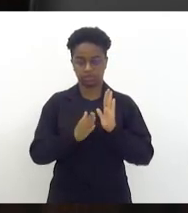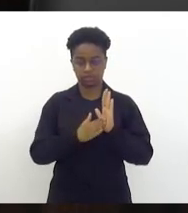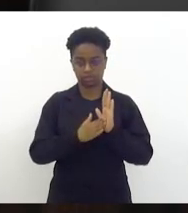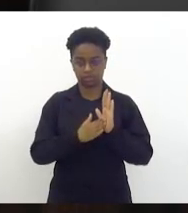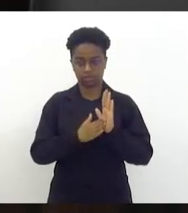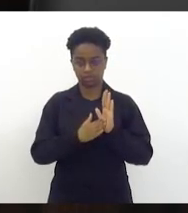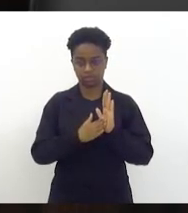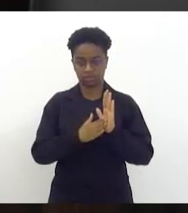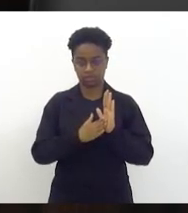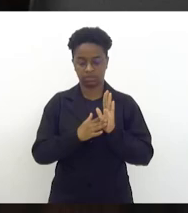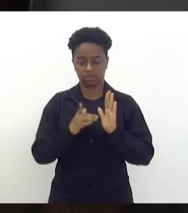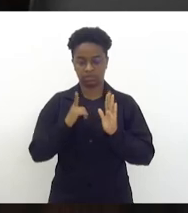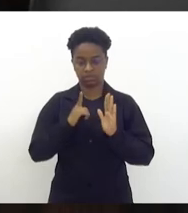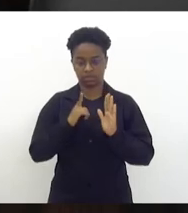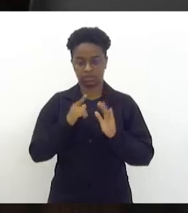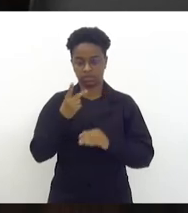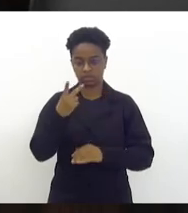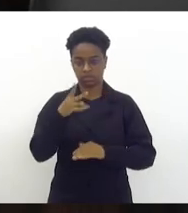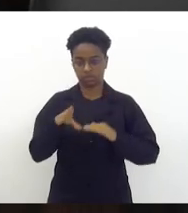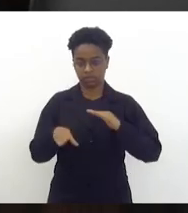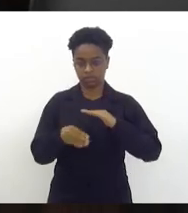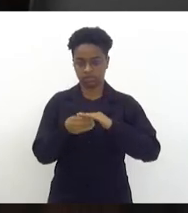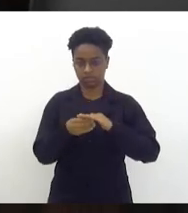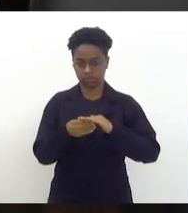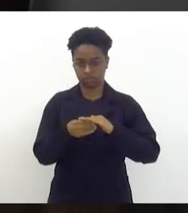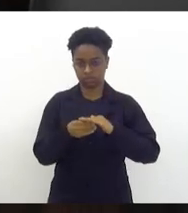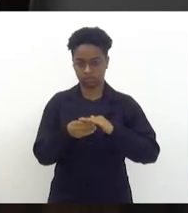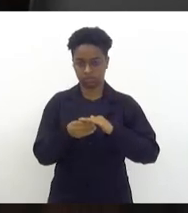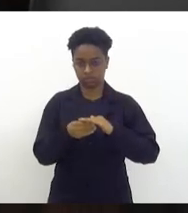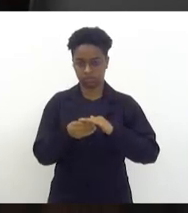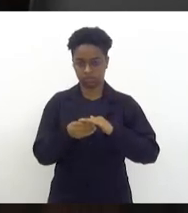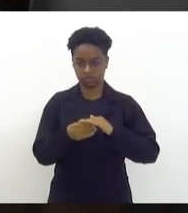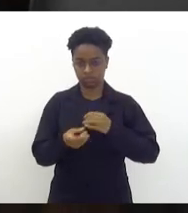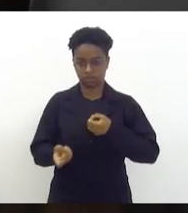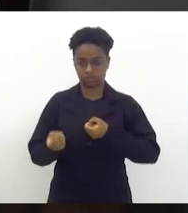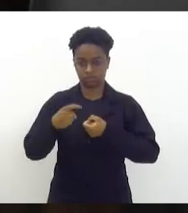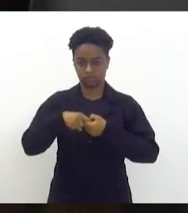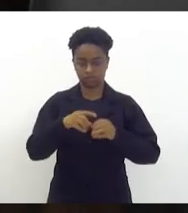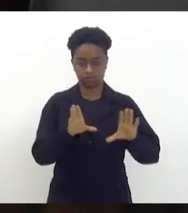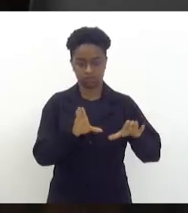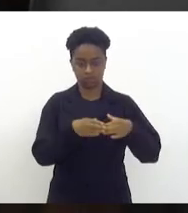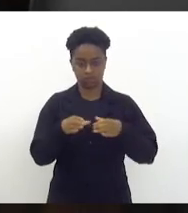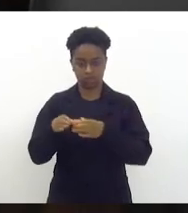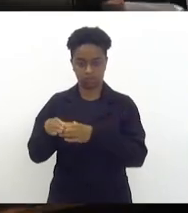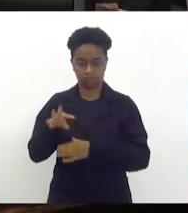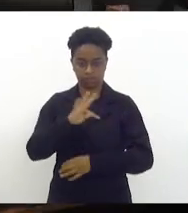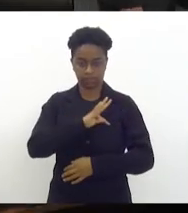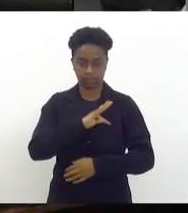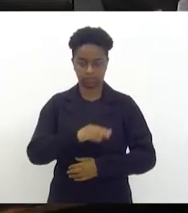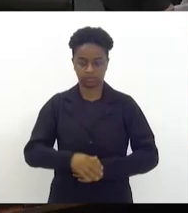proposta recebeu duas emendas e retorna às comissões técnicas.